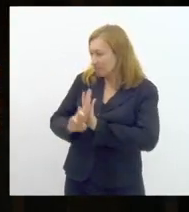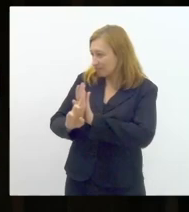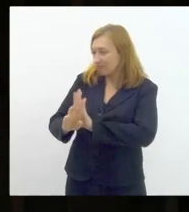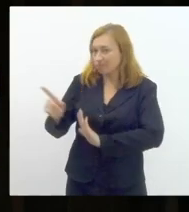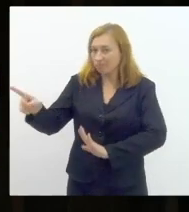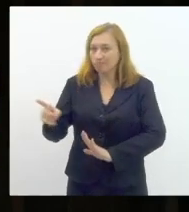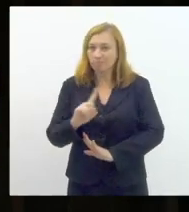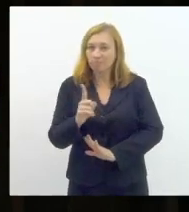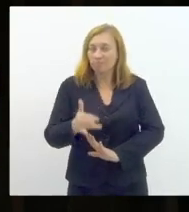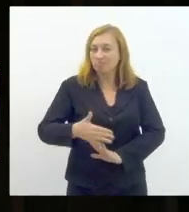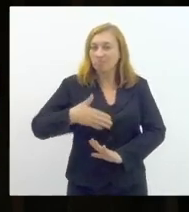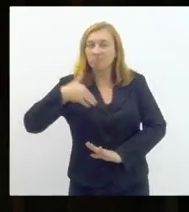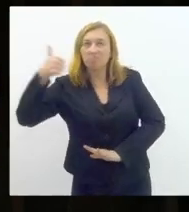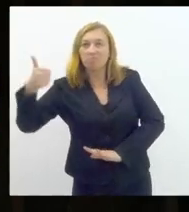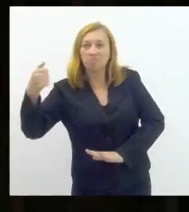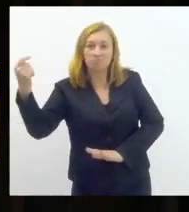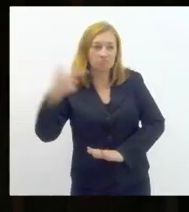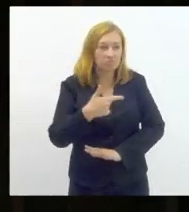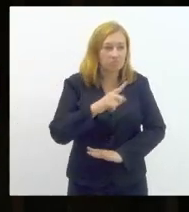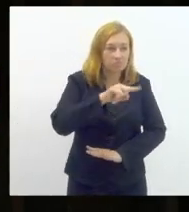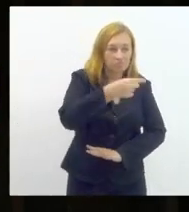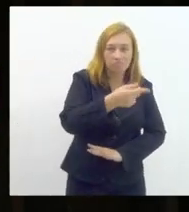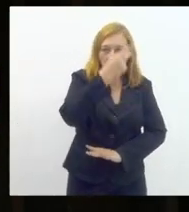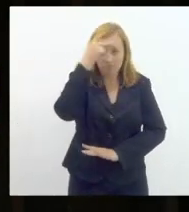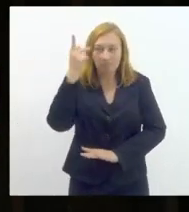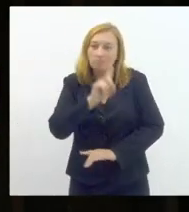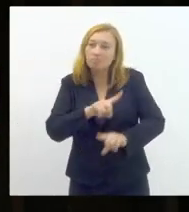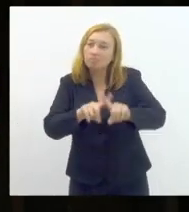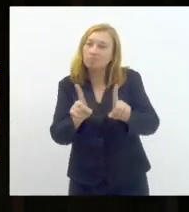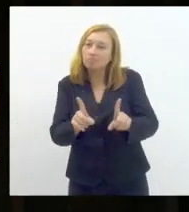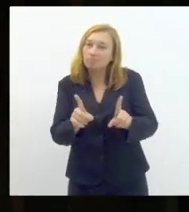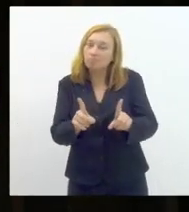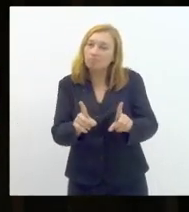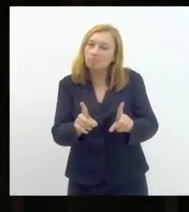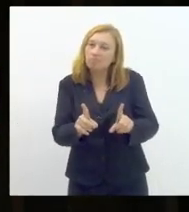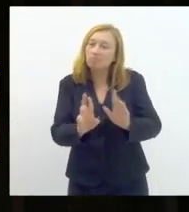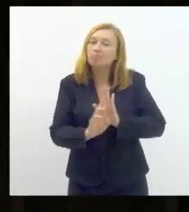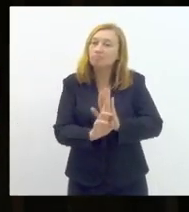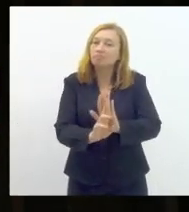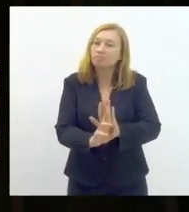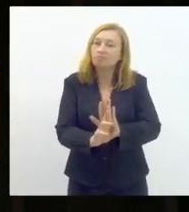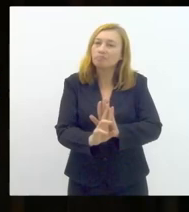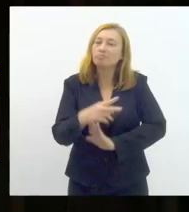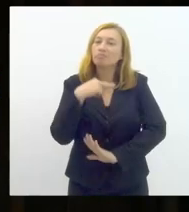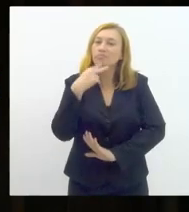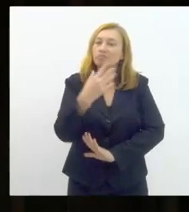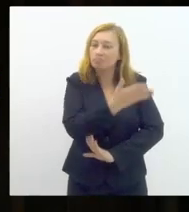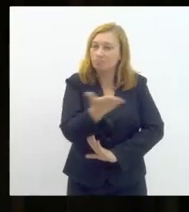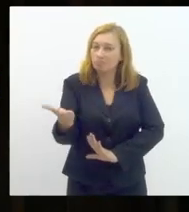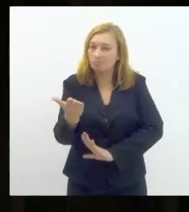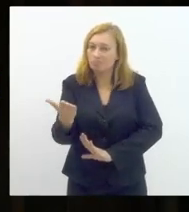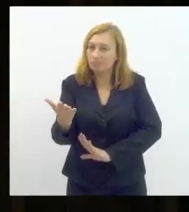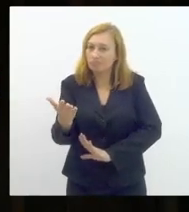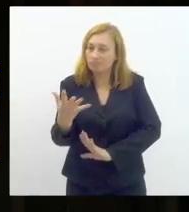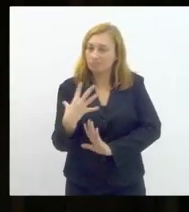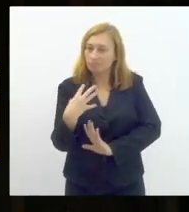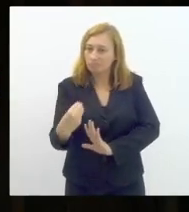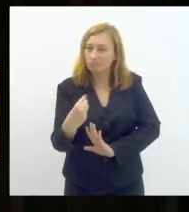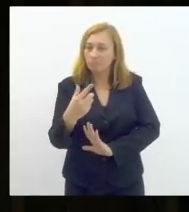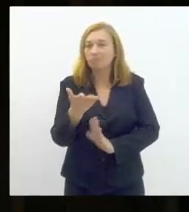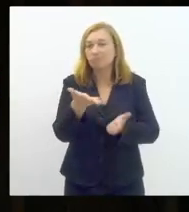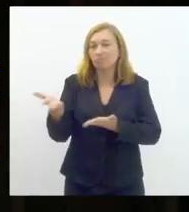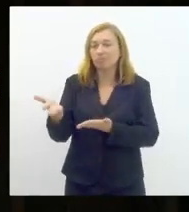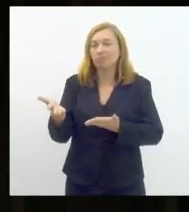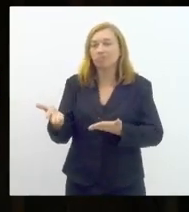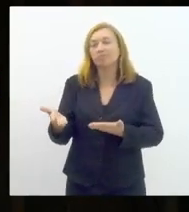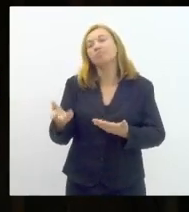Não para ser melhor que ninguém, nem maior que ninguém, mas para representar, ser a voz de vocês, para ser o espelho de vocês. E eu